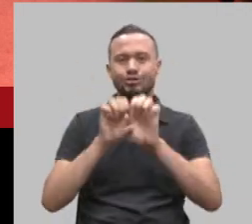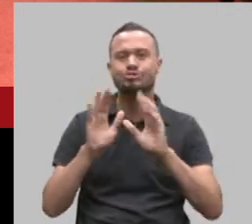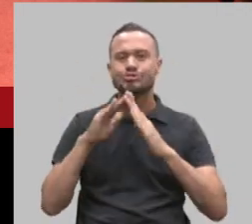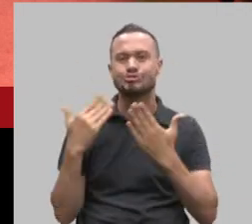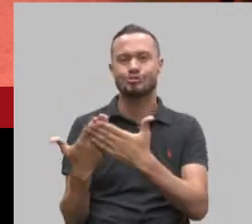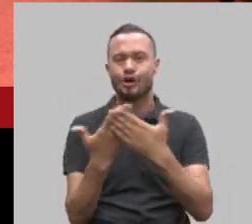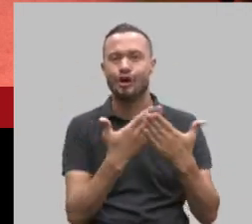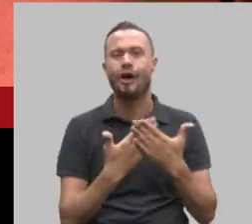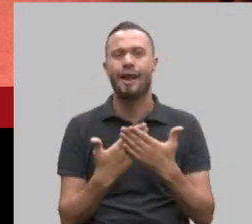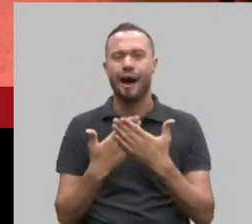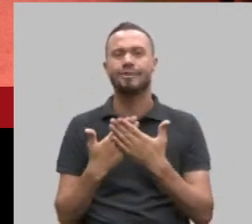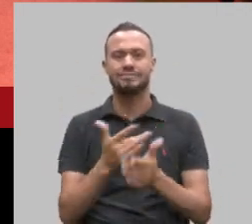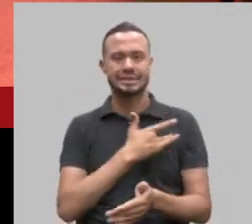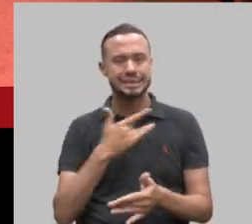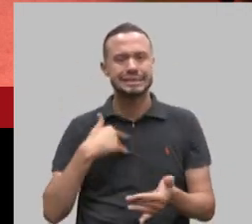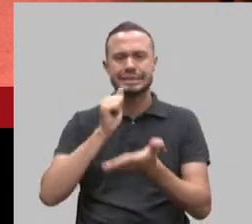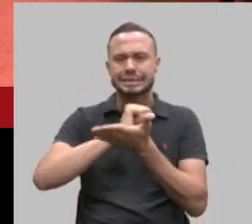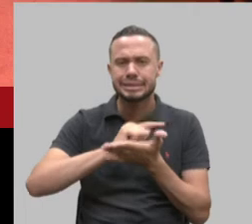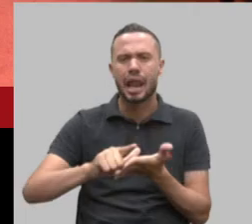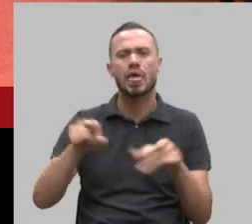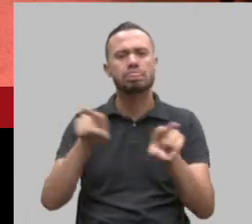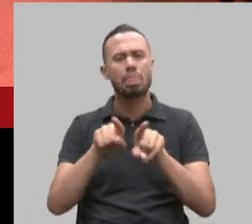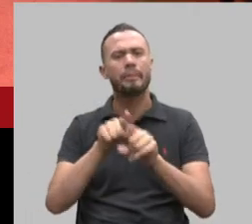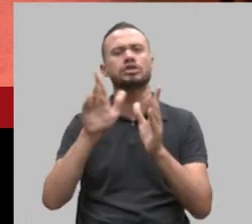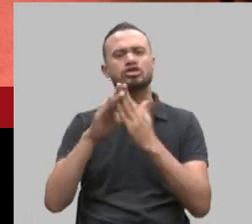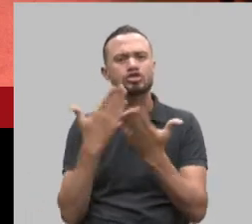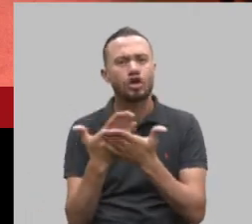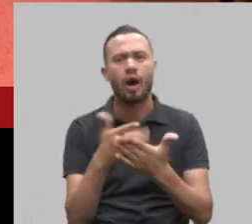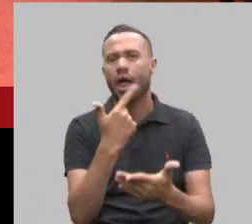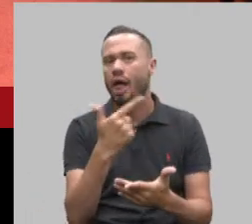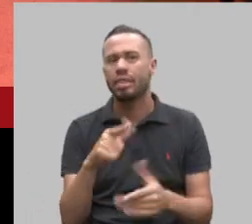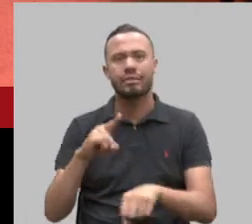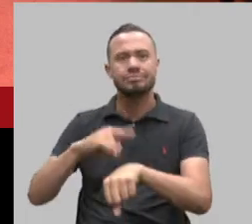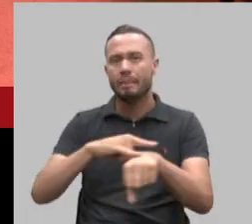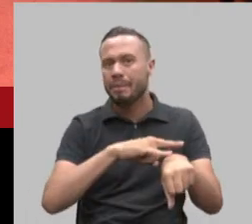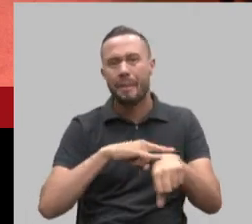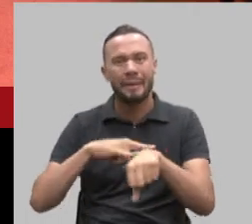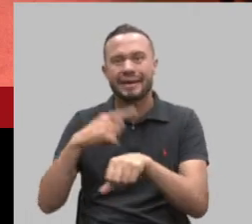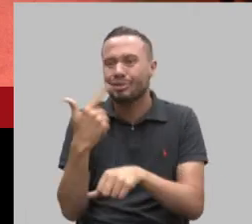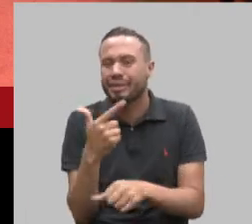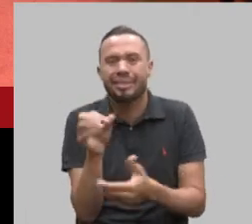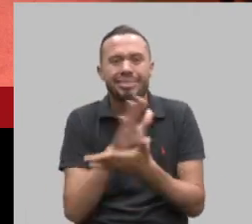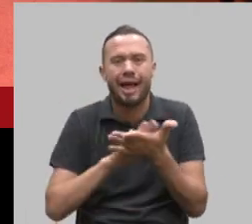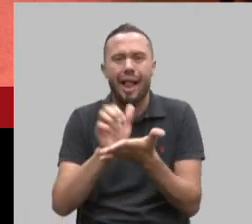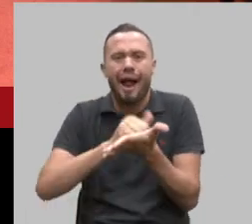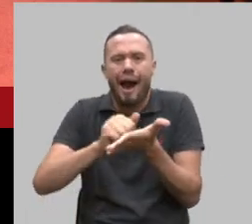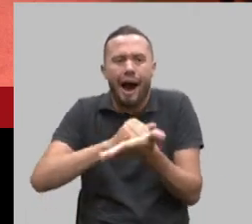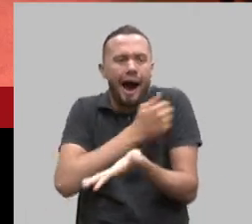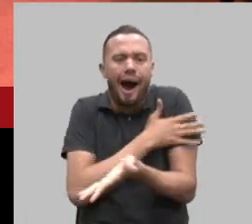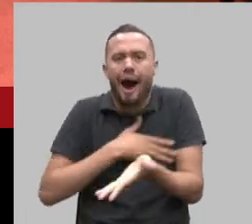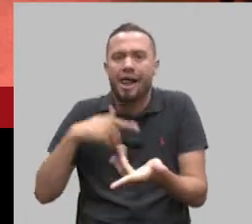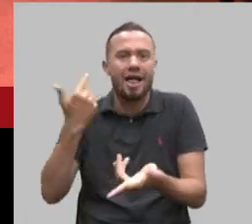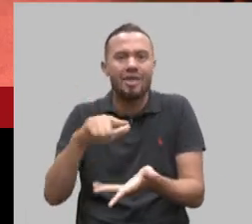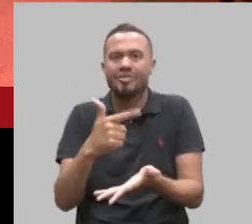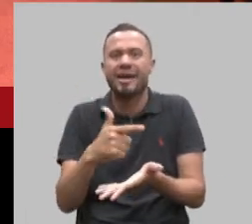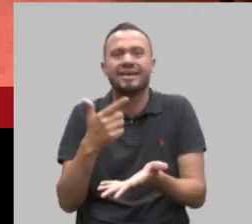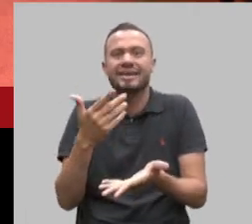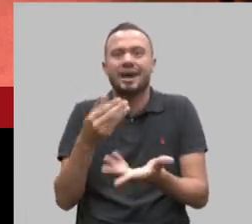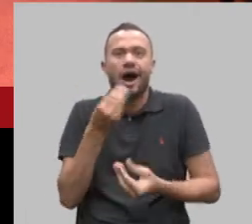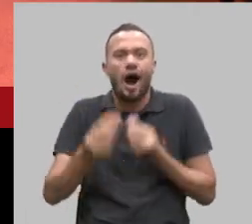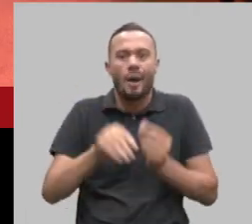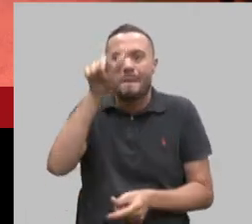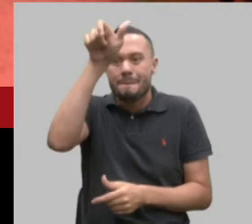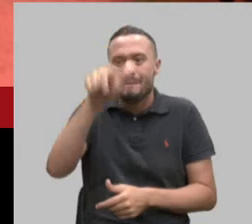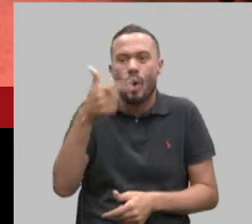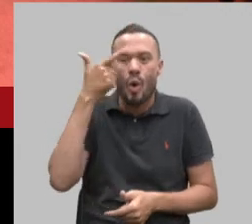seria saúde higiene escolas que não tem nem banheiro direitos pros alunos ir não tem água não tem sabonete não tem condições de o aluno habitar aquela